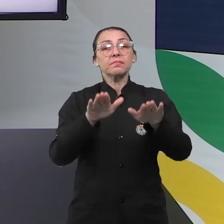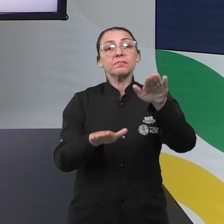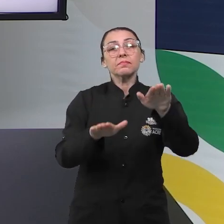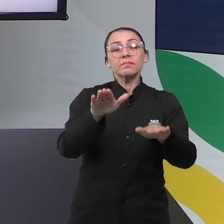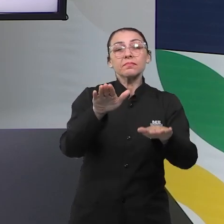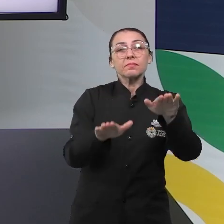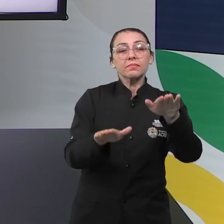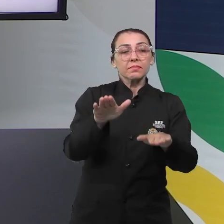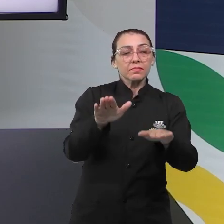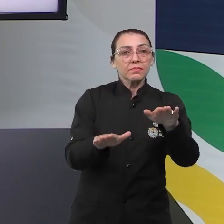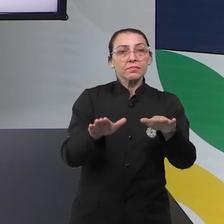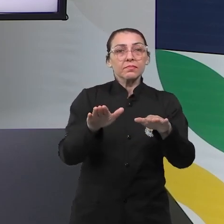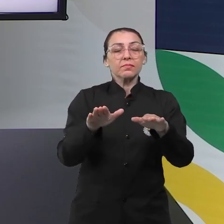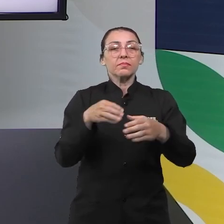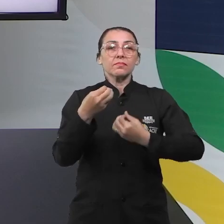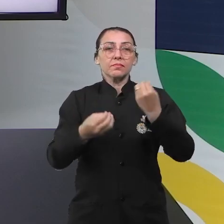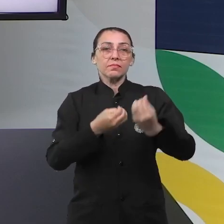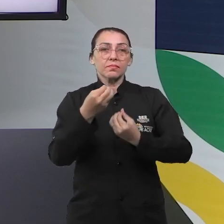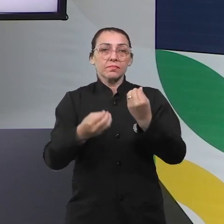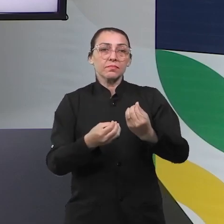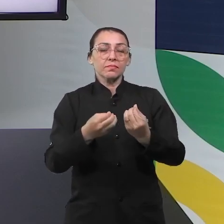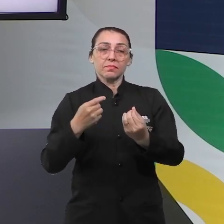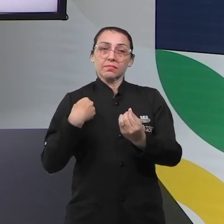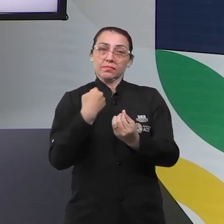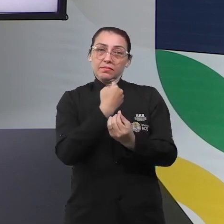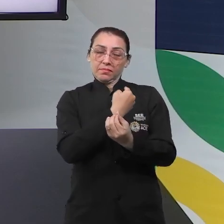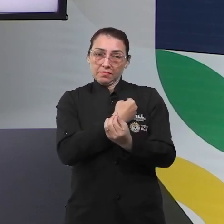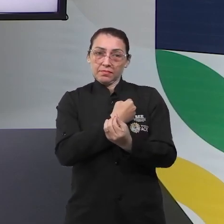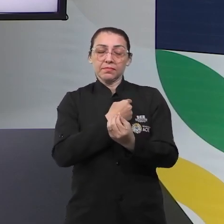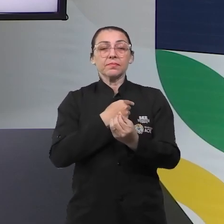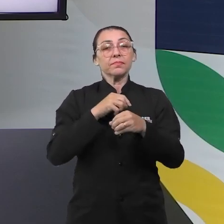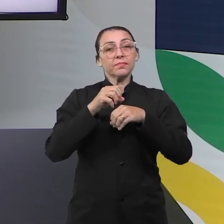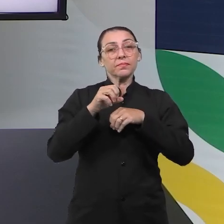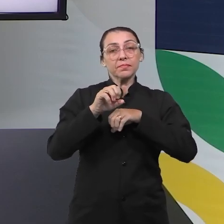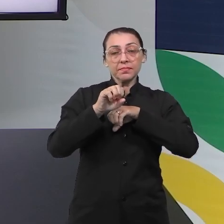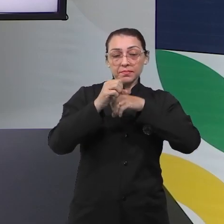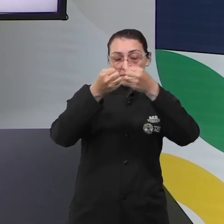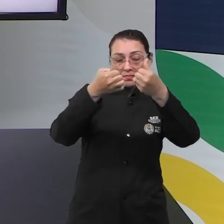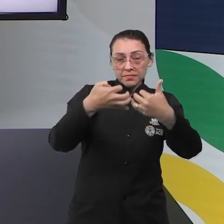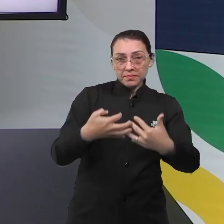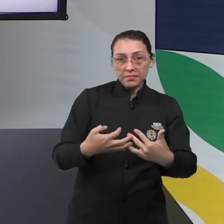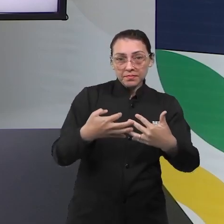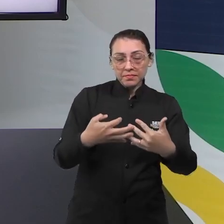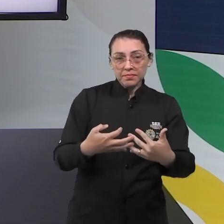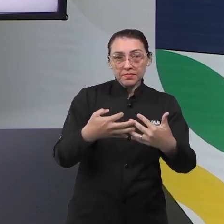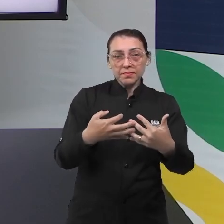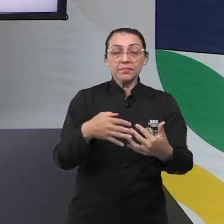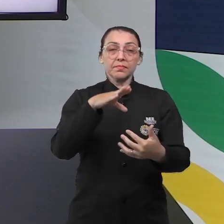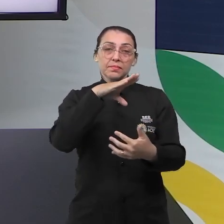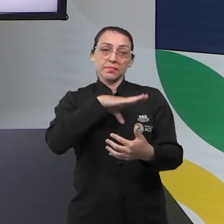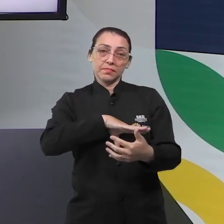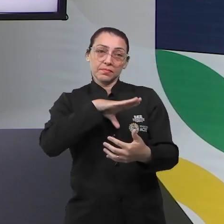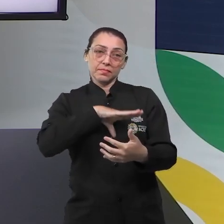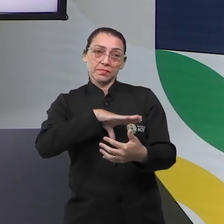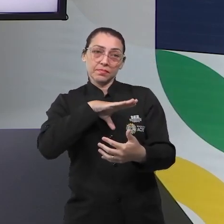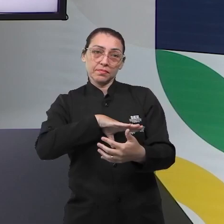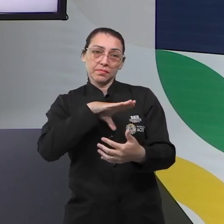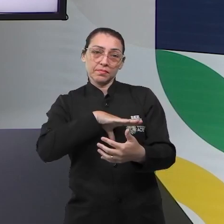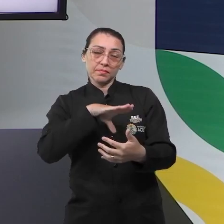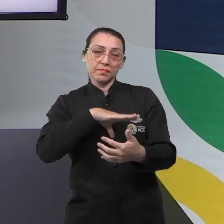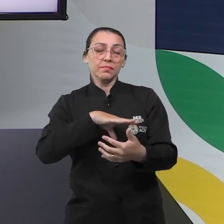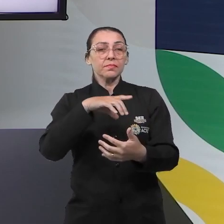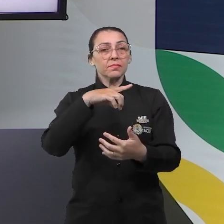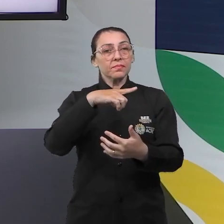da forma como nós explicamos eles, certo? Então, na língua portuguesa,